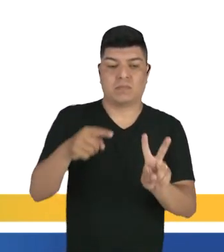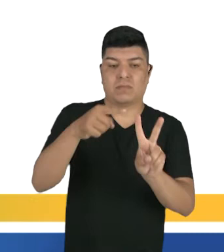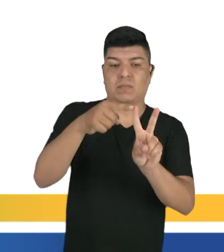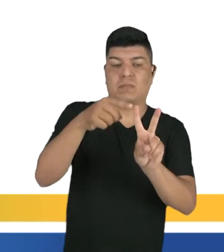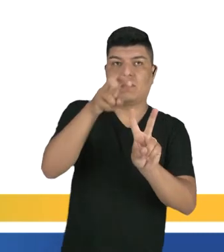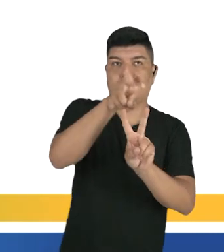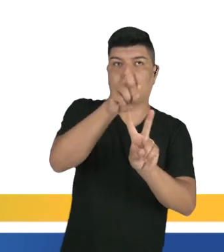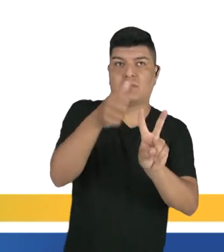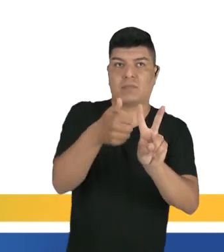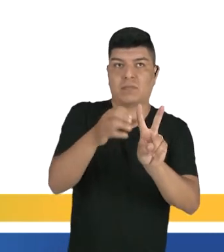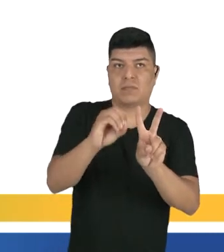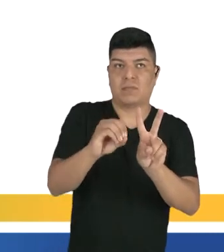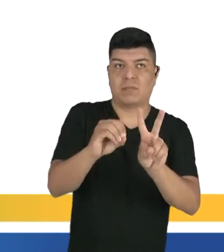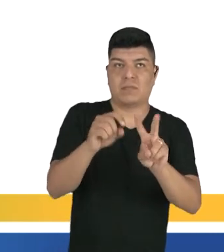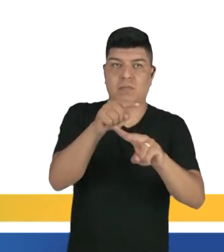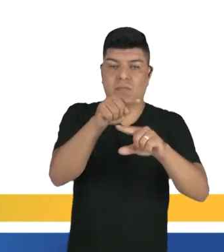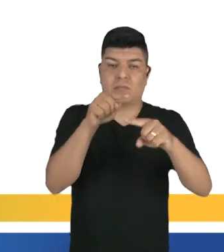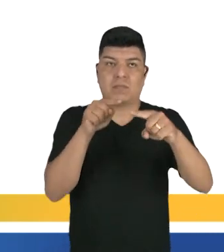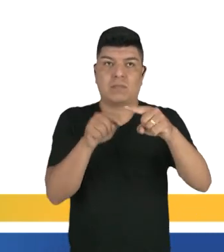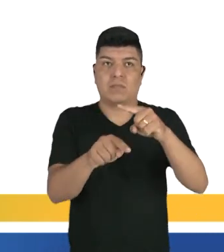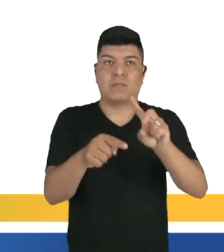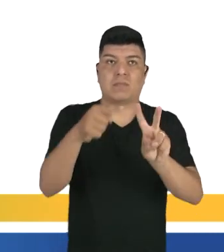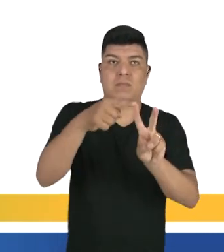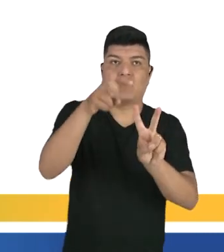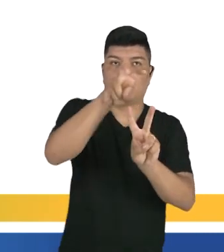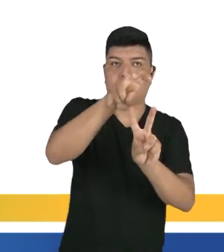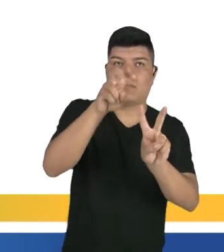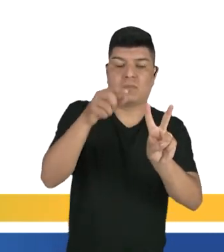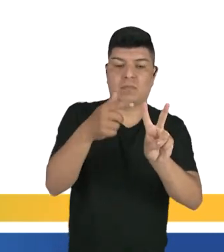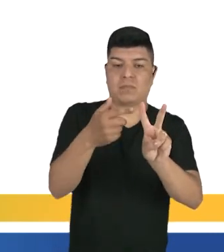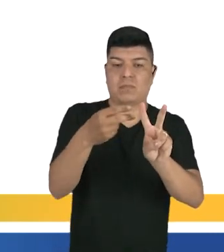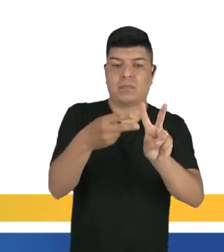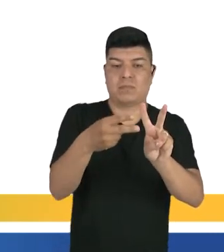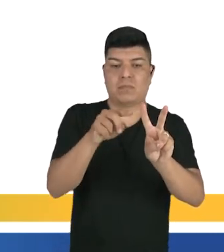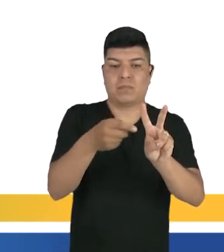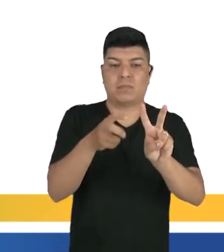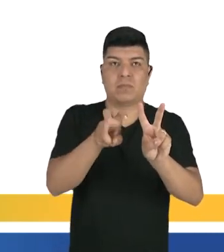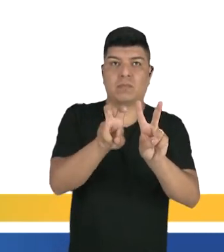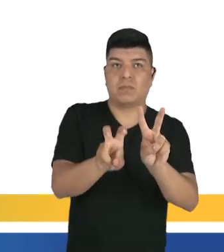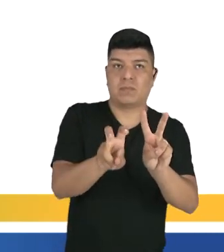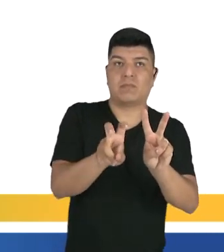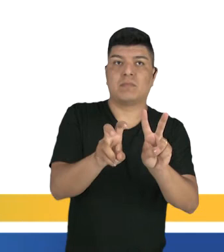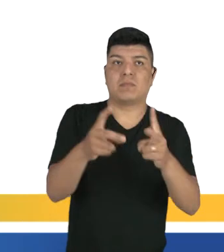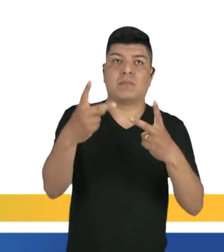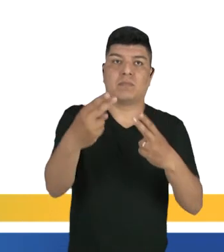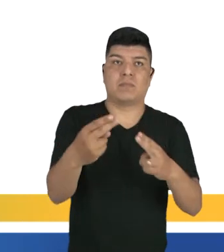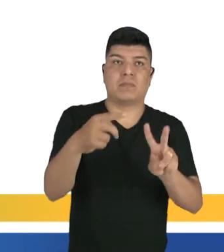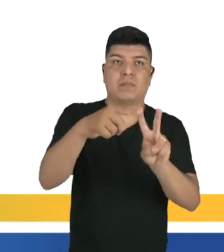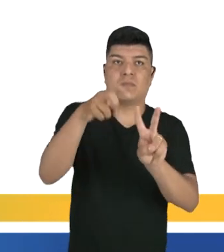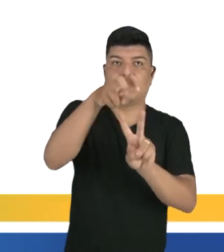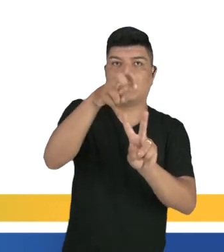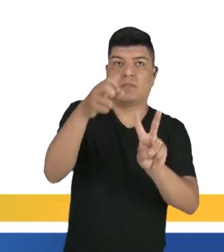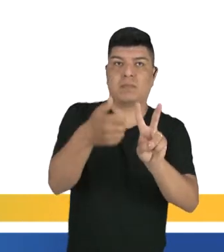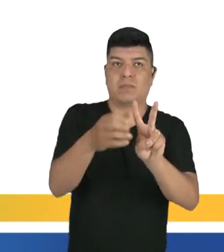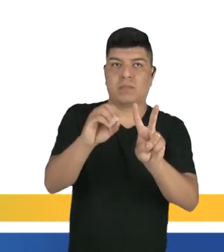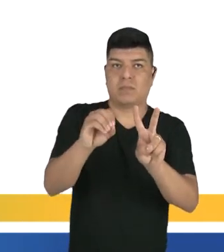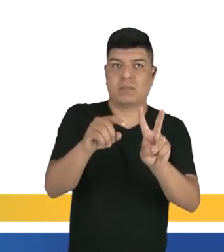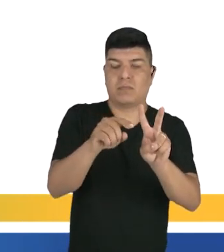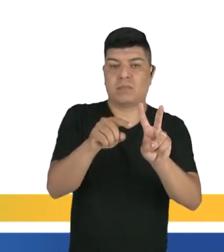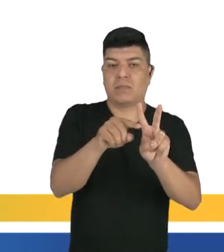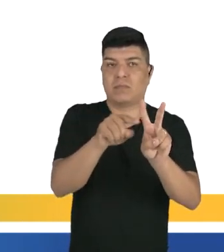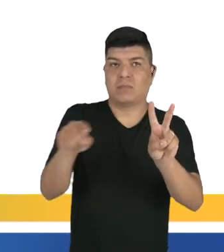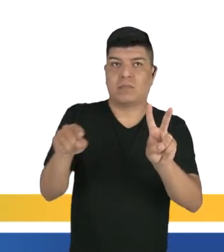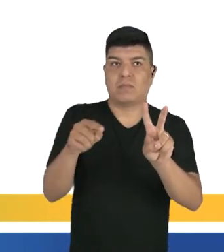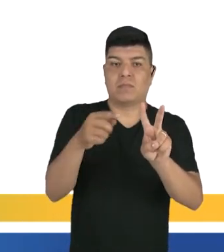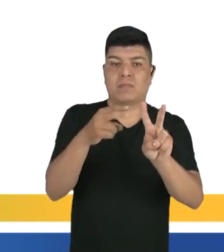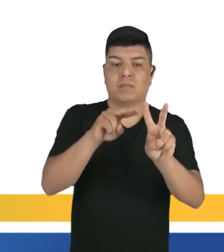quinta de 10 dividido para raiz quinta de 2,5. É raiz quinta de 10 sobre 2,5 que daria raiz quinta de 4. Então